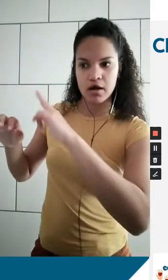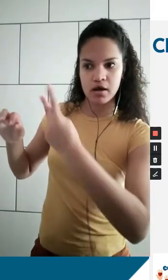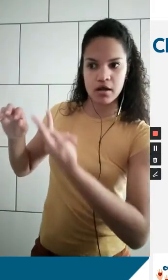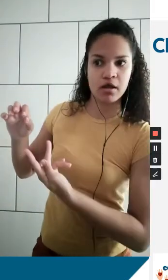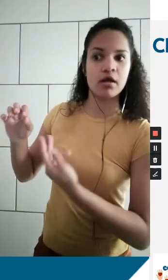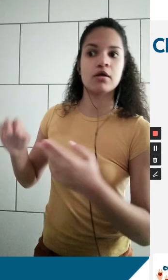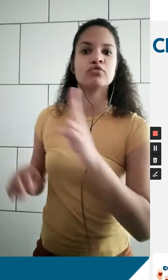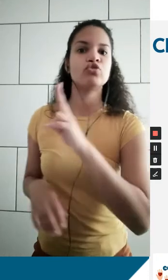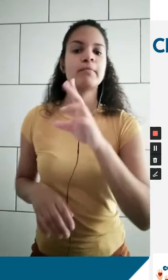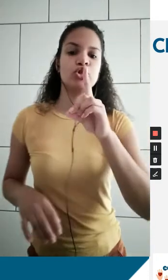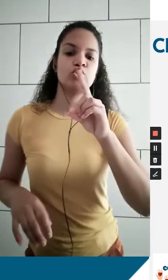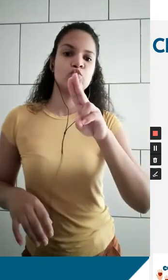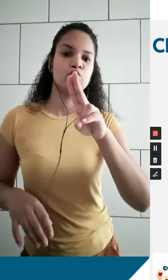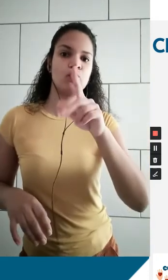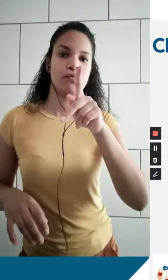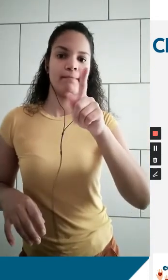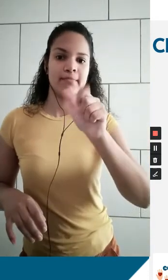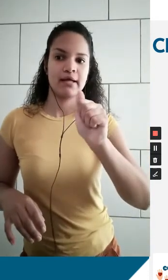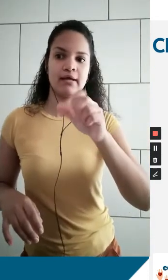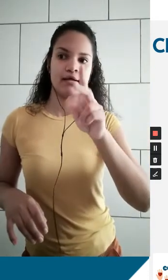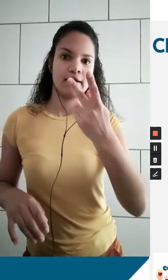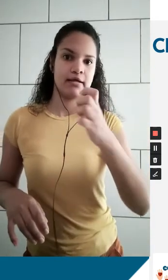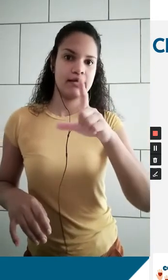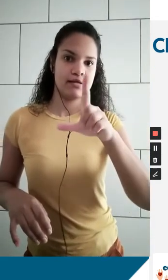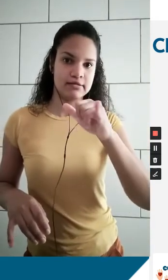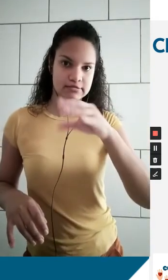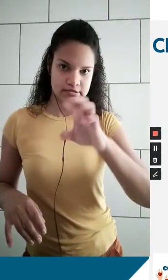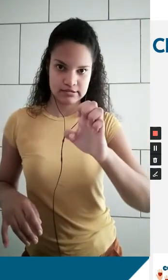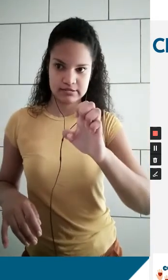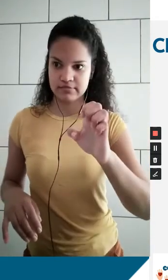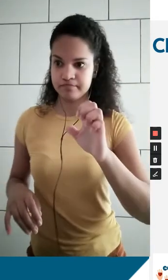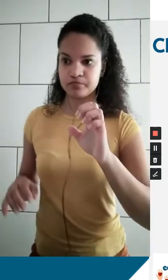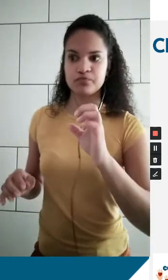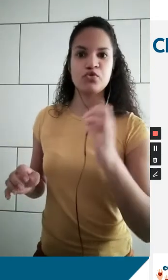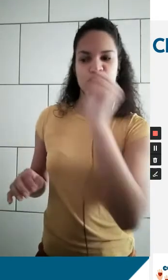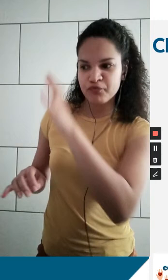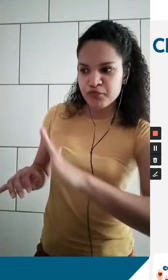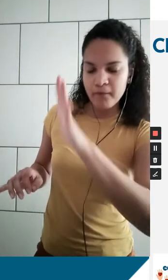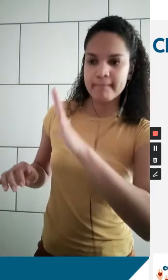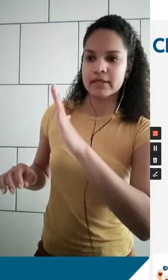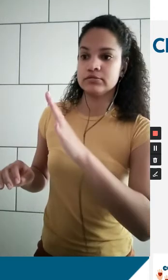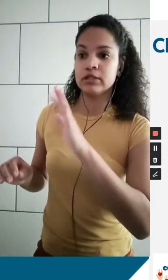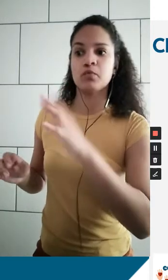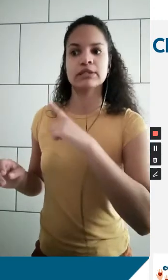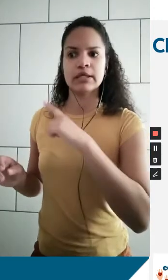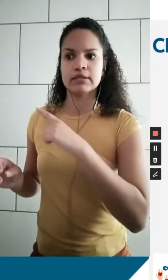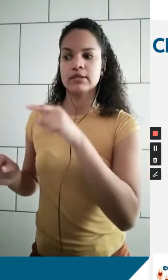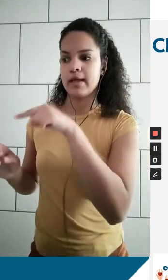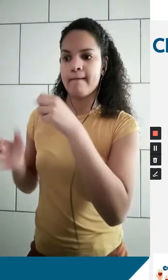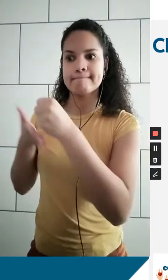esse formato é chamado de dupla hélice. Nós temos o que? A união específica de bases nitrogenadas, das bases